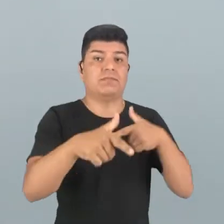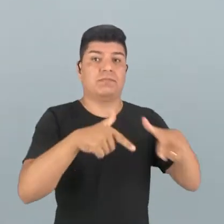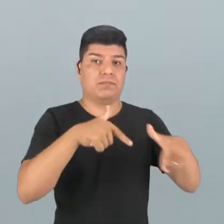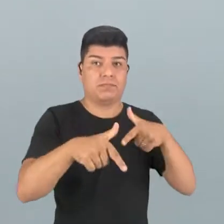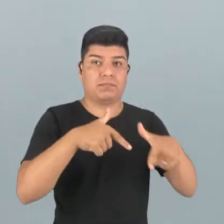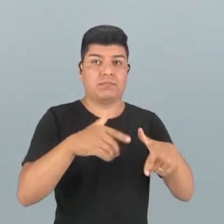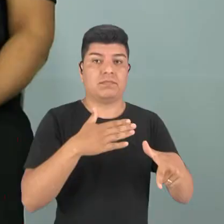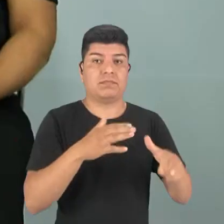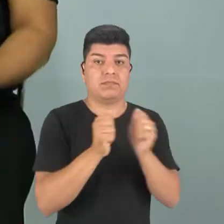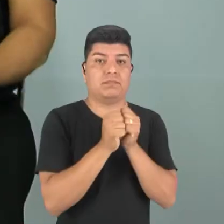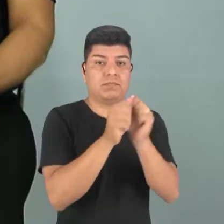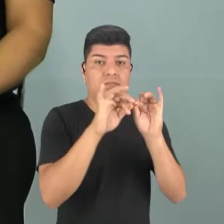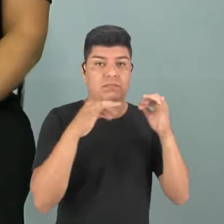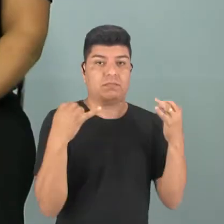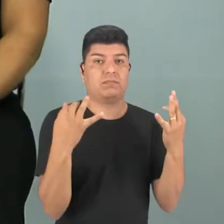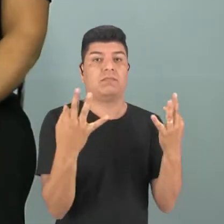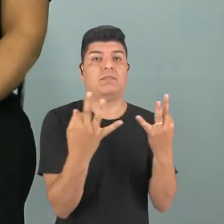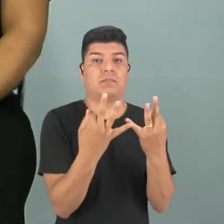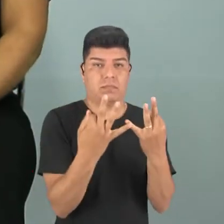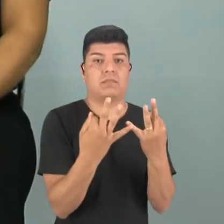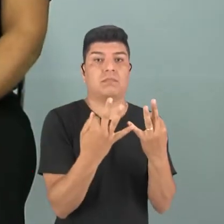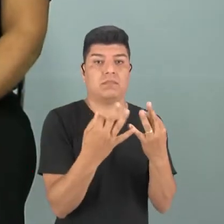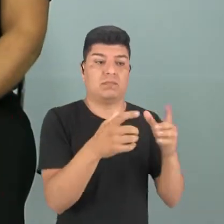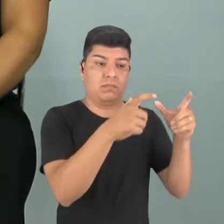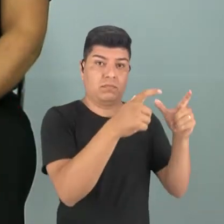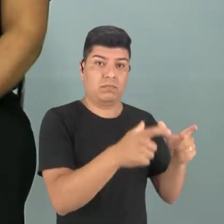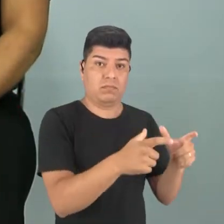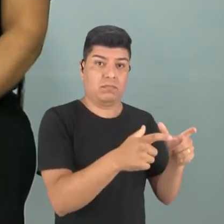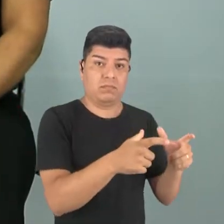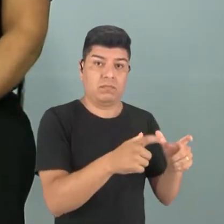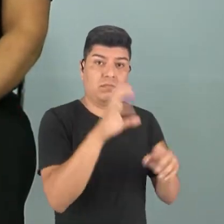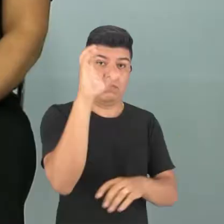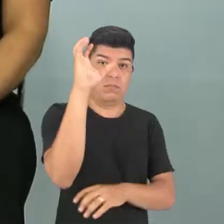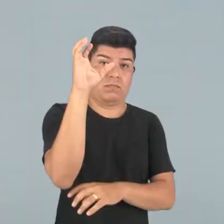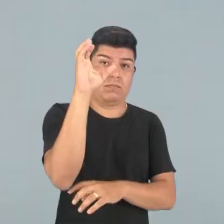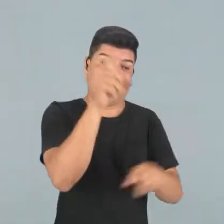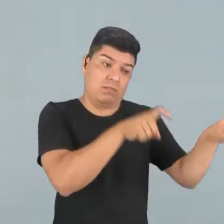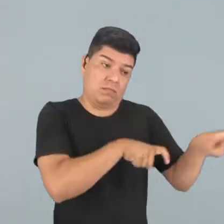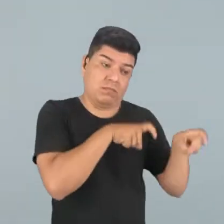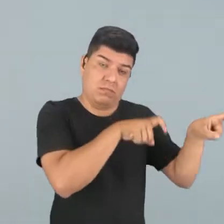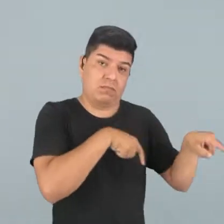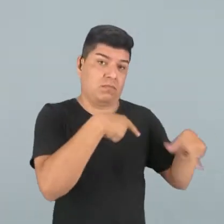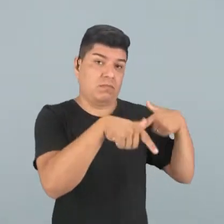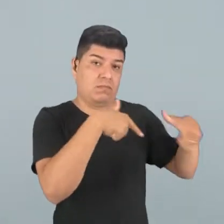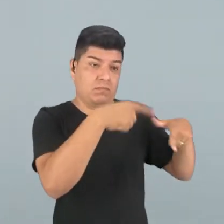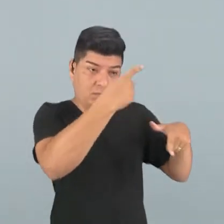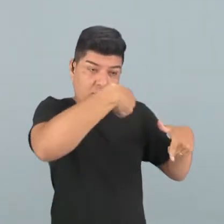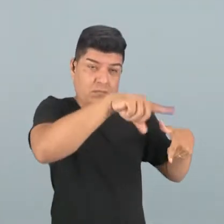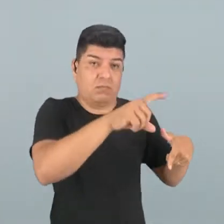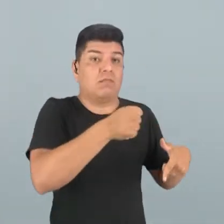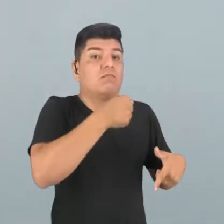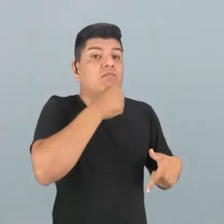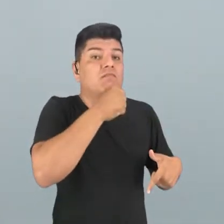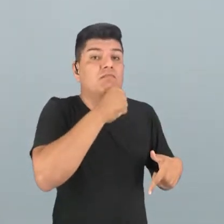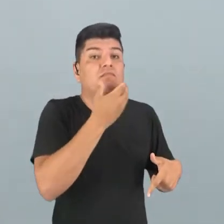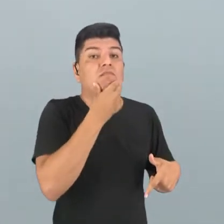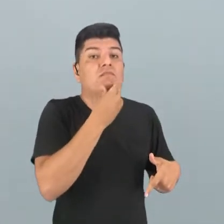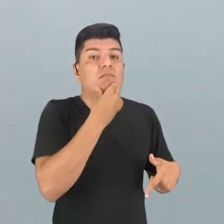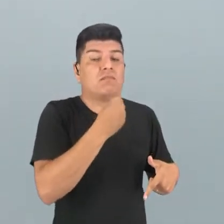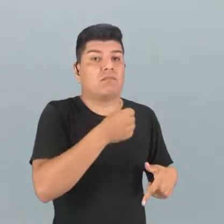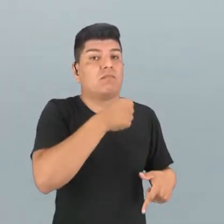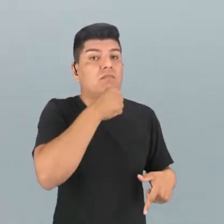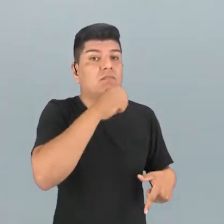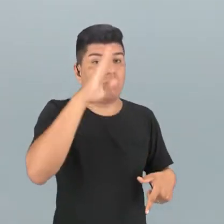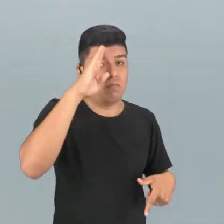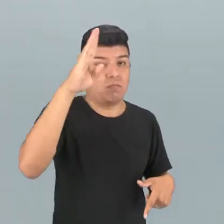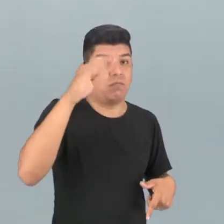com a minha família nos seringais, né? A gente morava no seringal, e eu ia com meus avós, né? Com meu avô, principalmente, a minha avó,